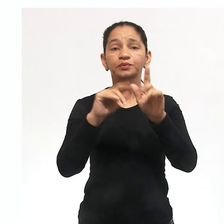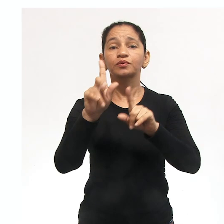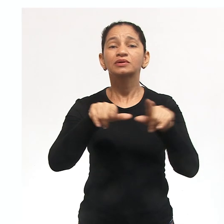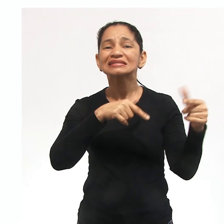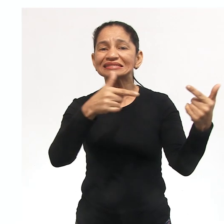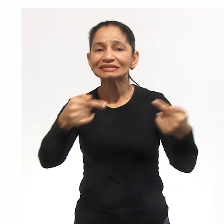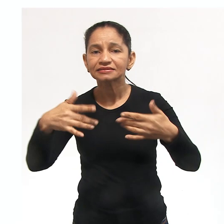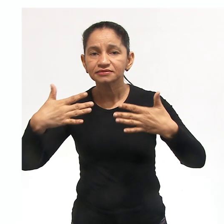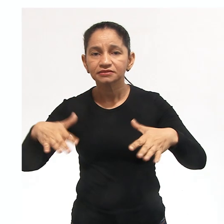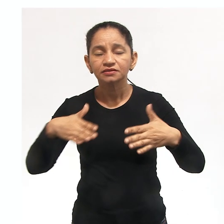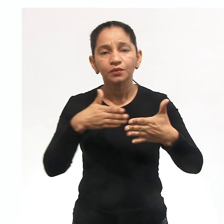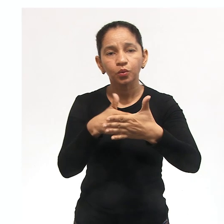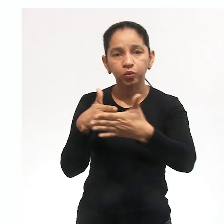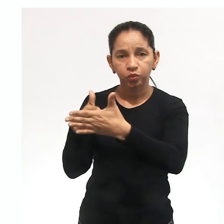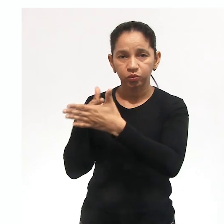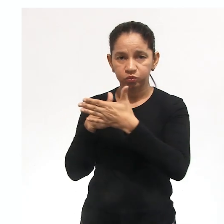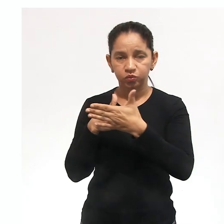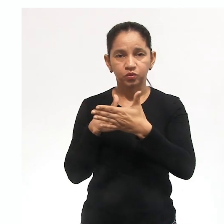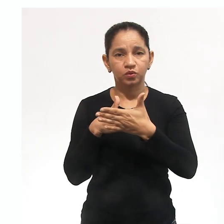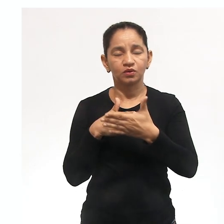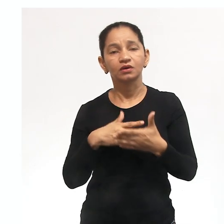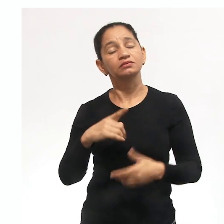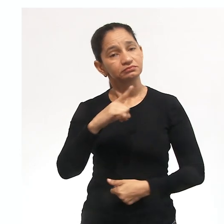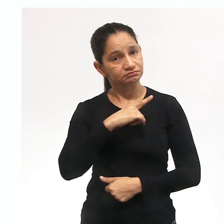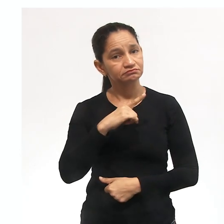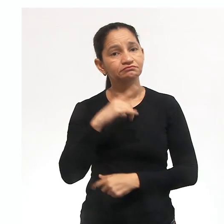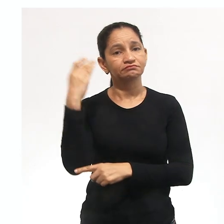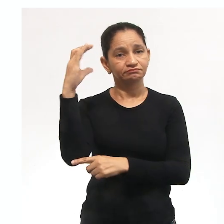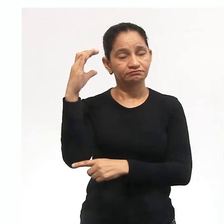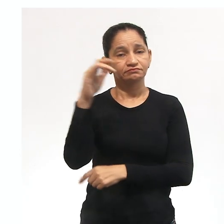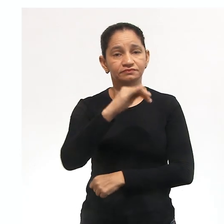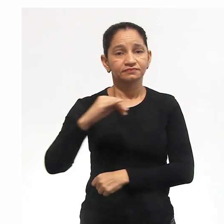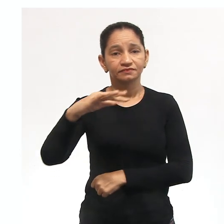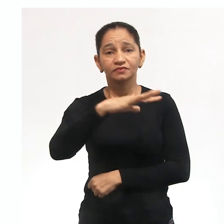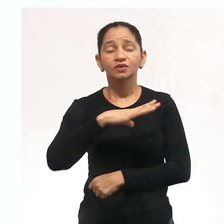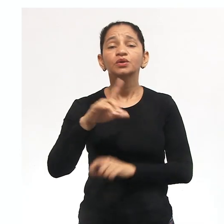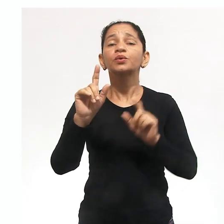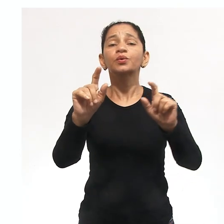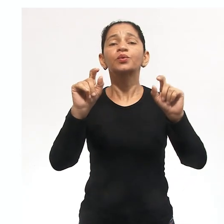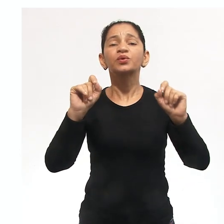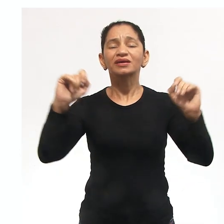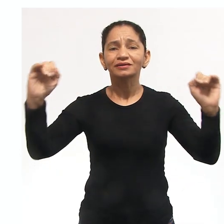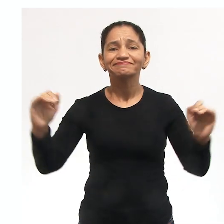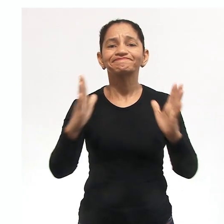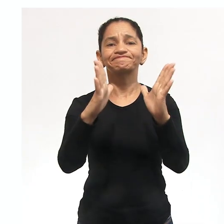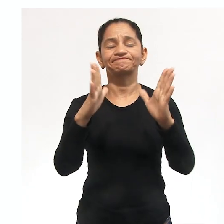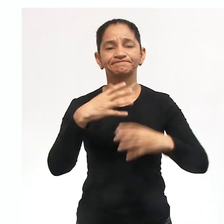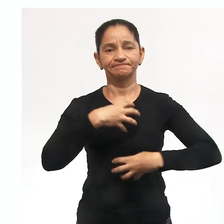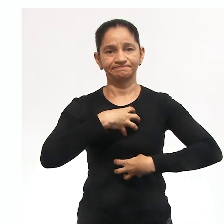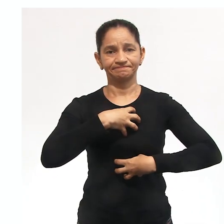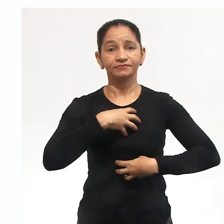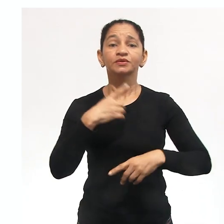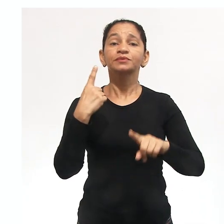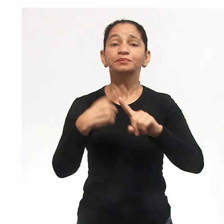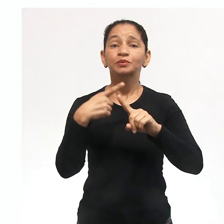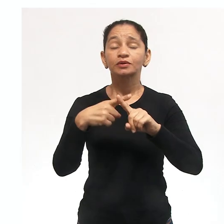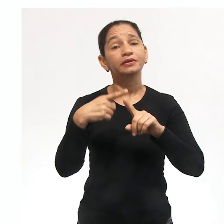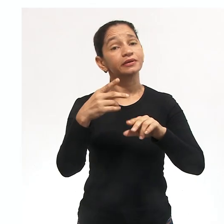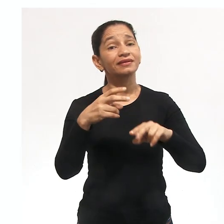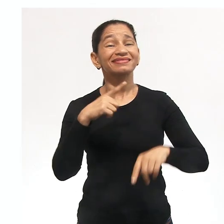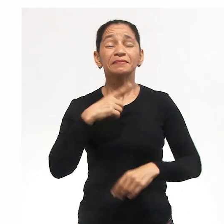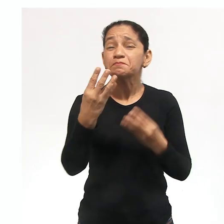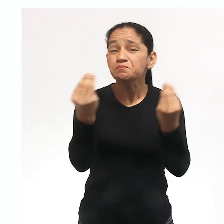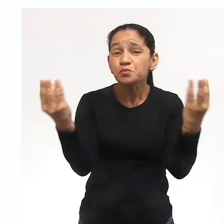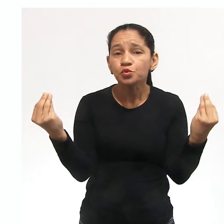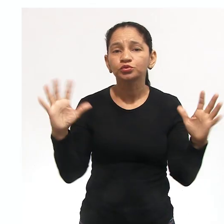os desafios da ciência contemporânea. O que ela enfrenta? Devido à